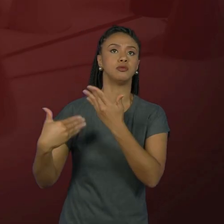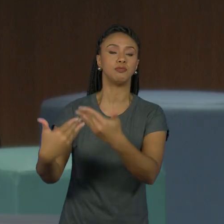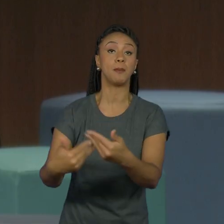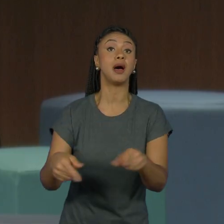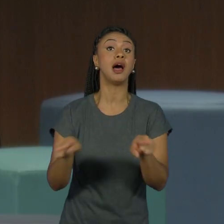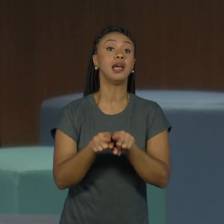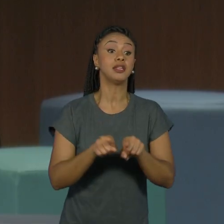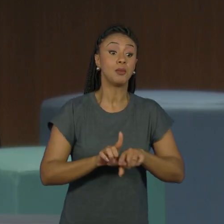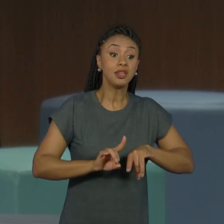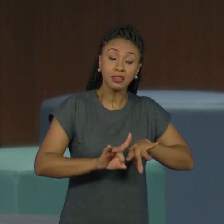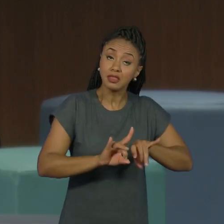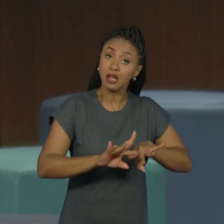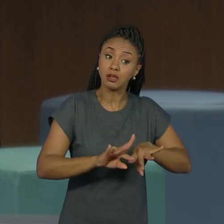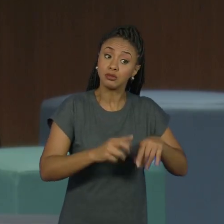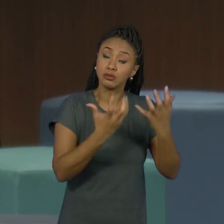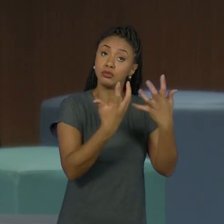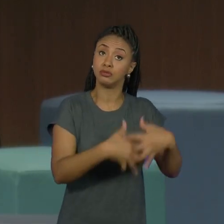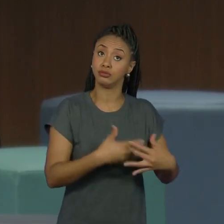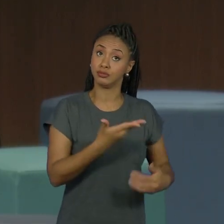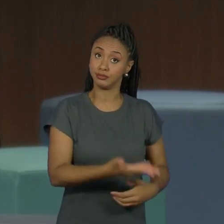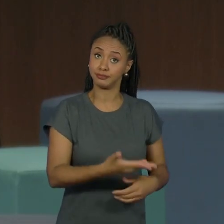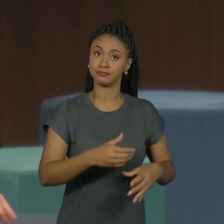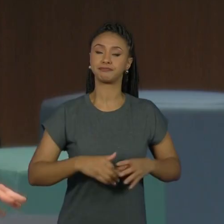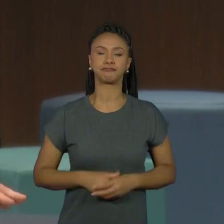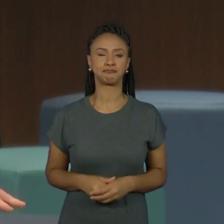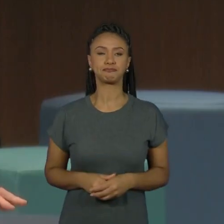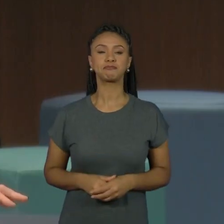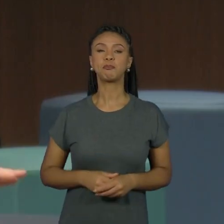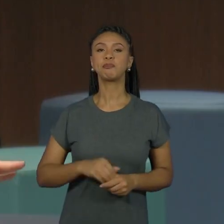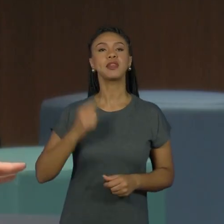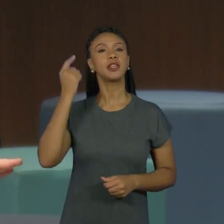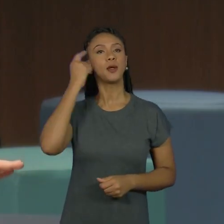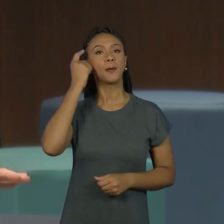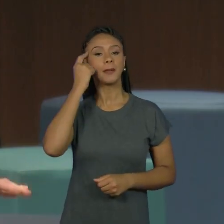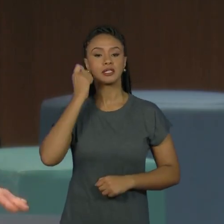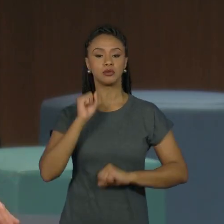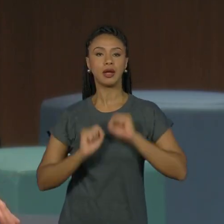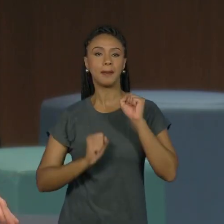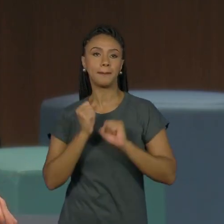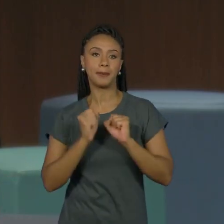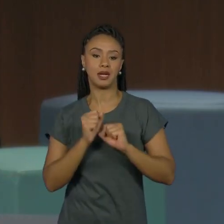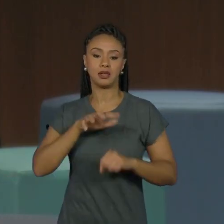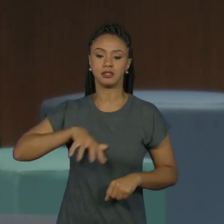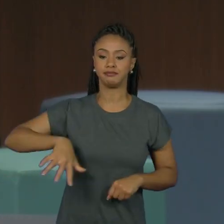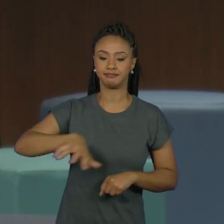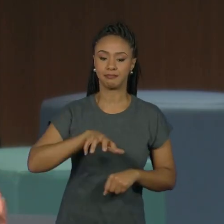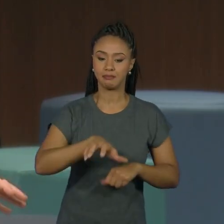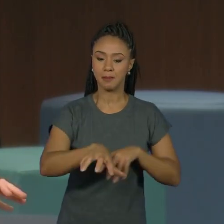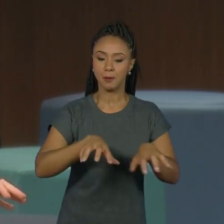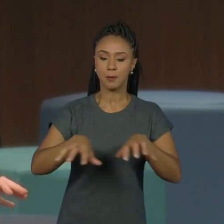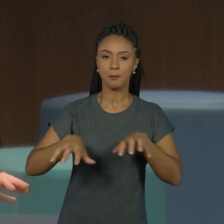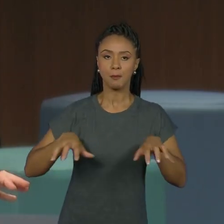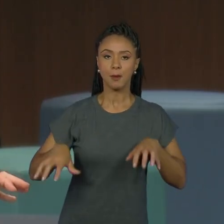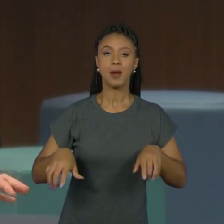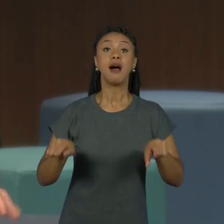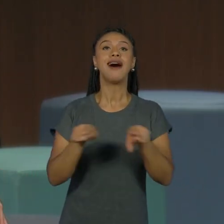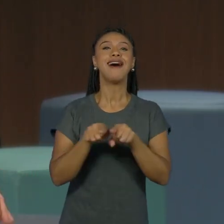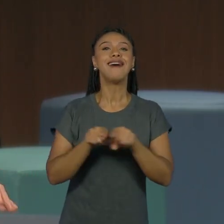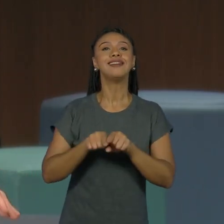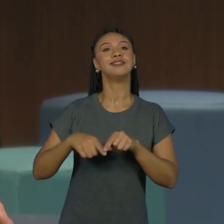técnica. Então, quando a gente pensa em estrutura organizacional, quando a gente pensa no organograma, né,